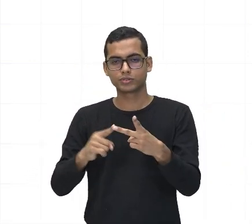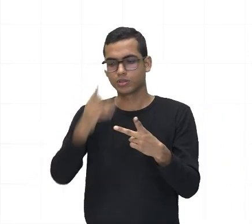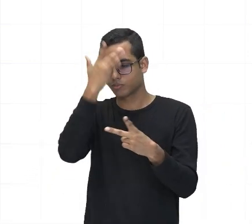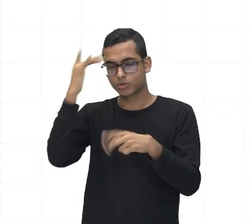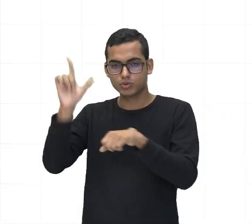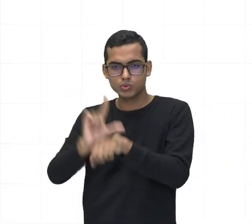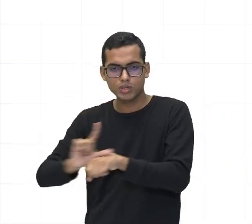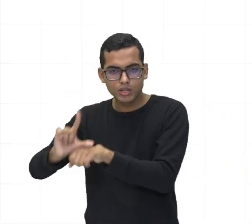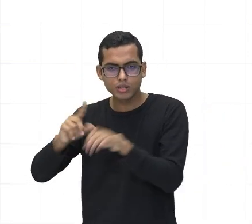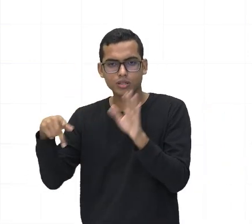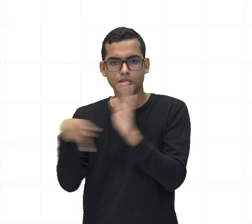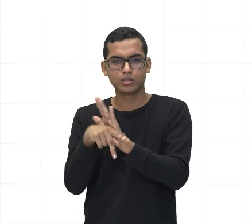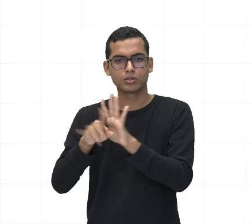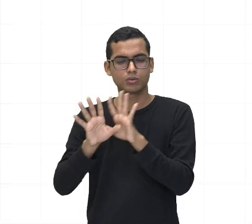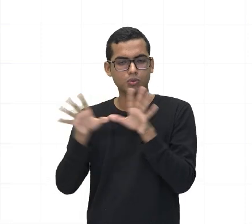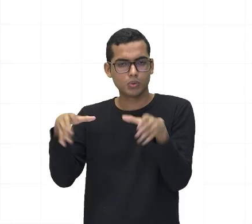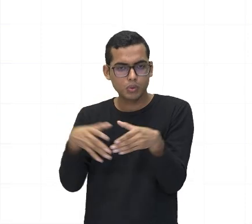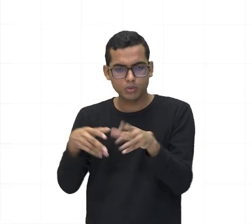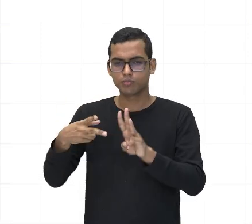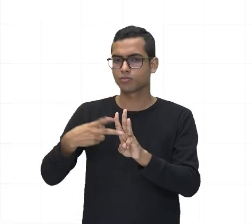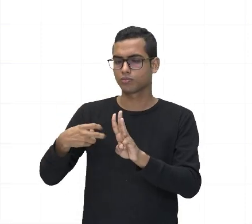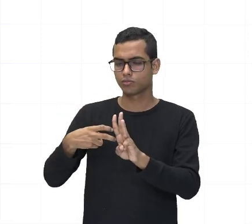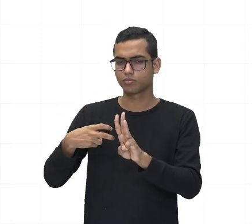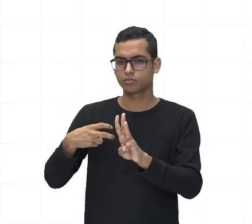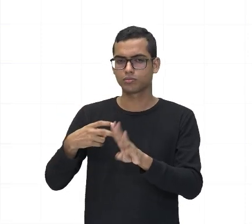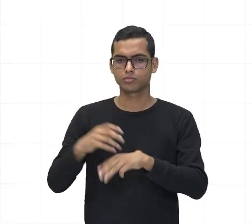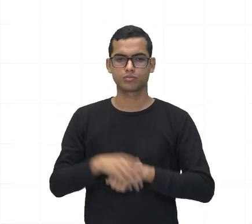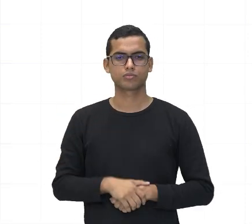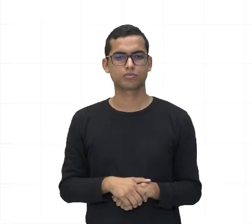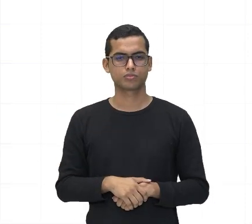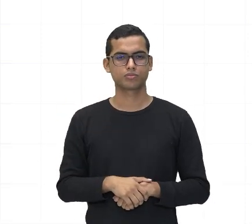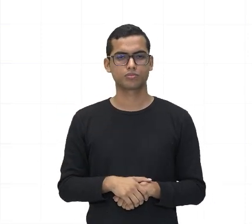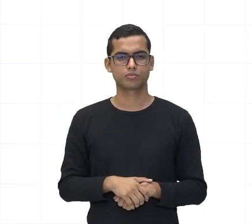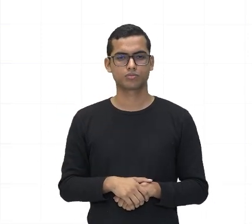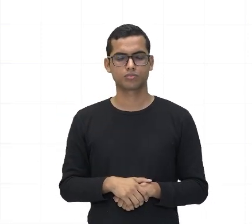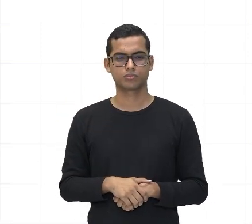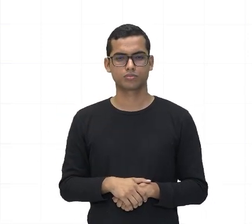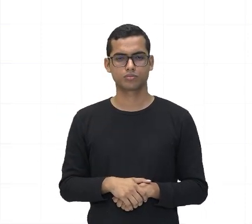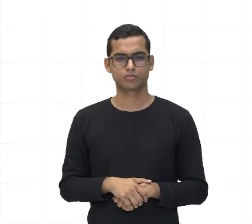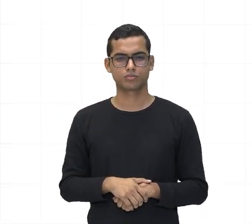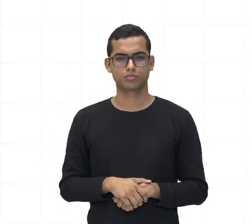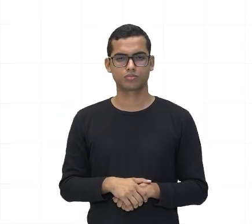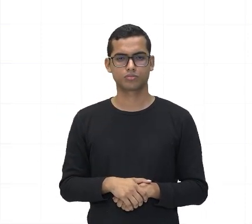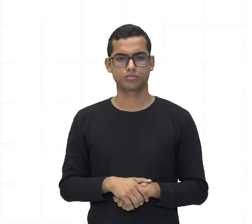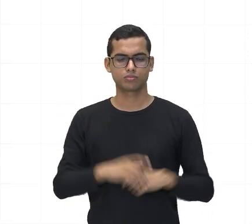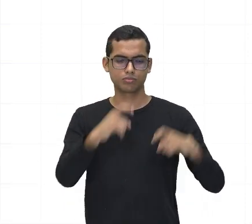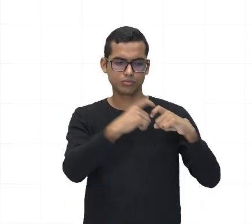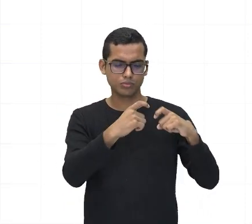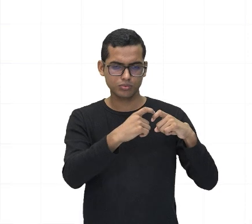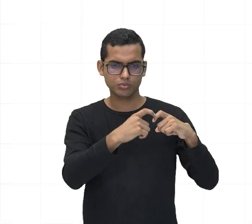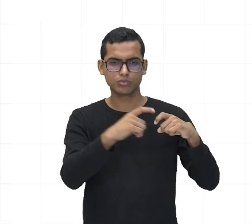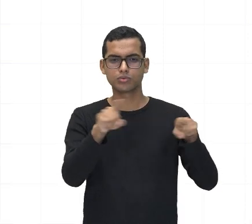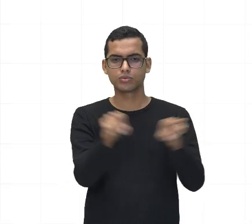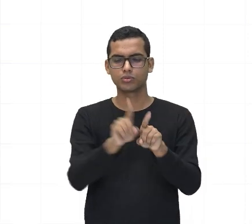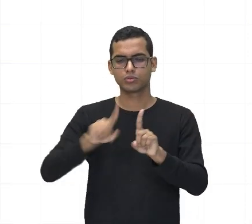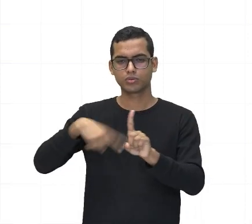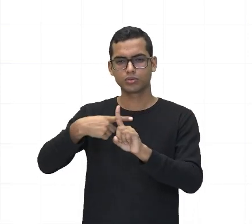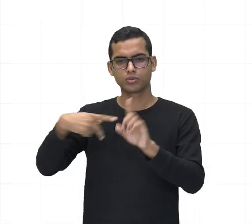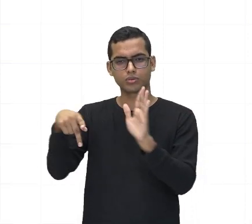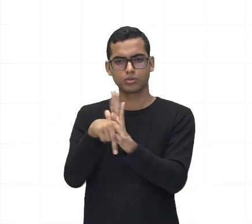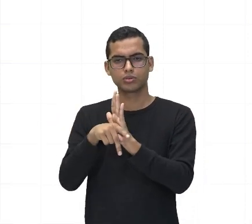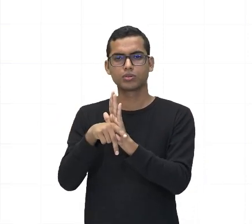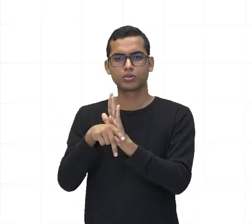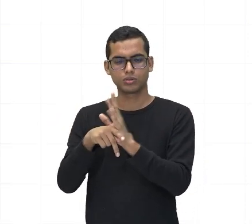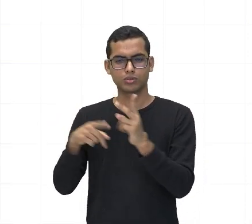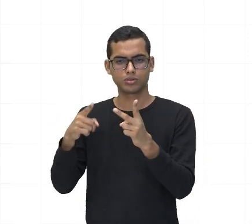Curandeiro médico, né? E que se essas duas funções, curandeiro, médico, junto com a função sacerdotal, se